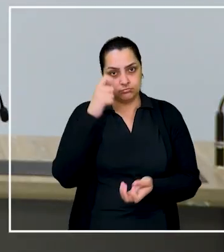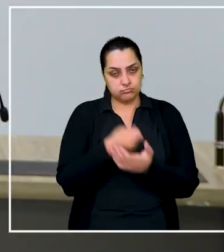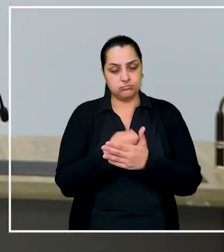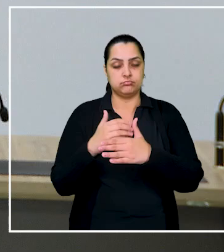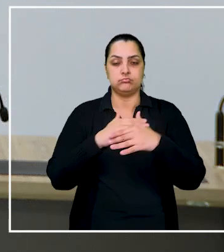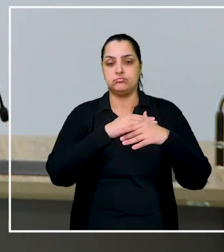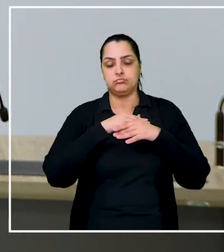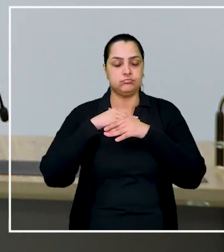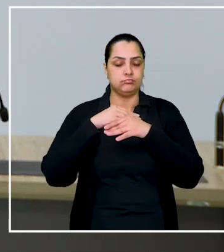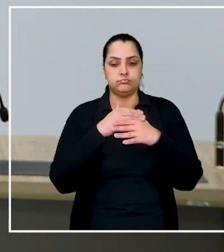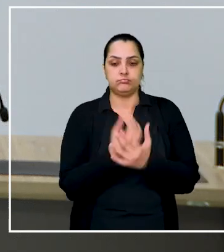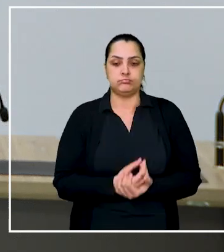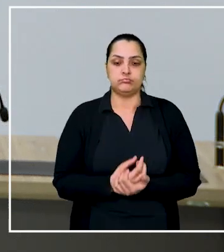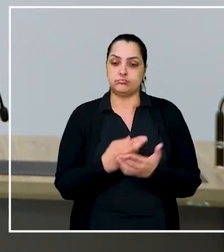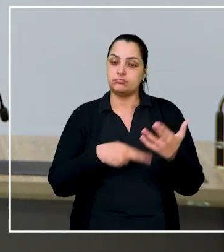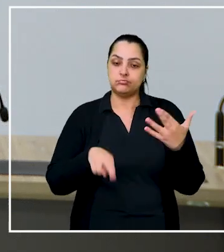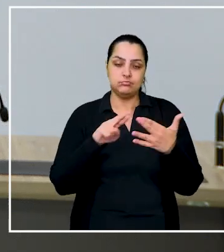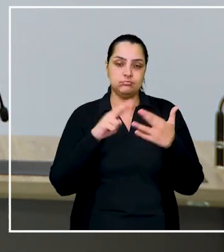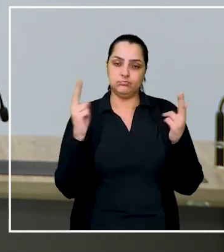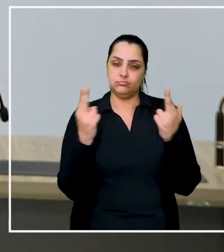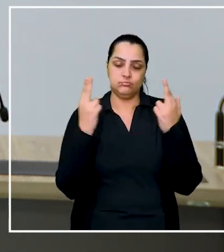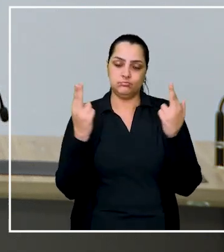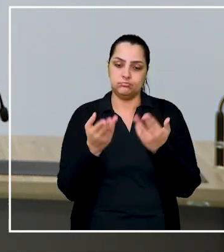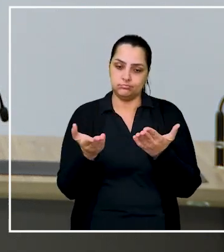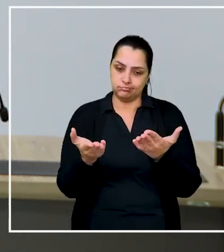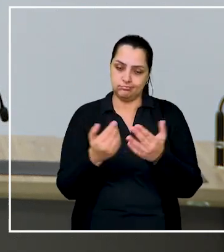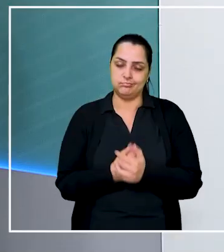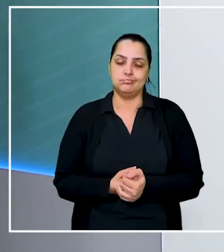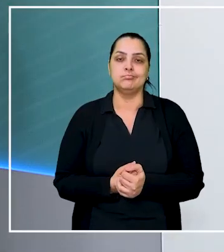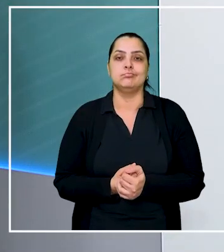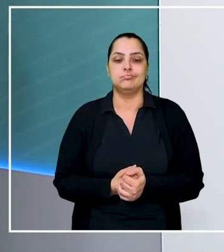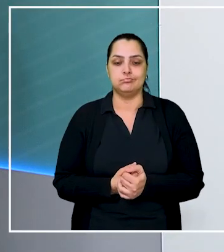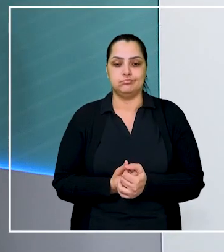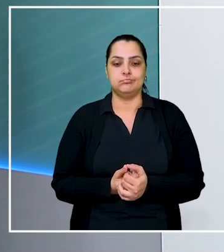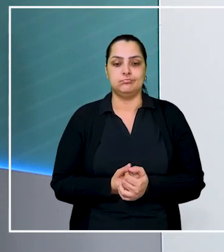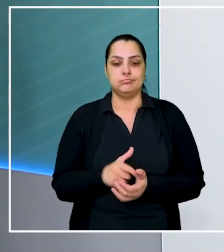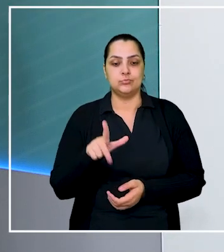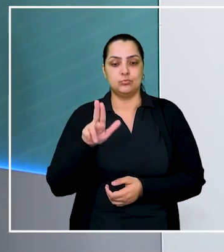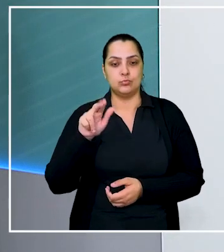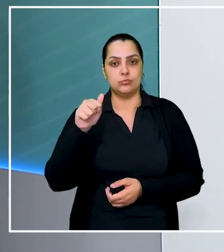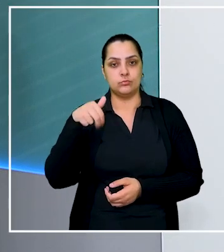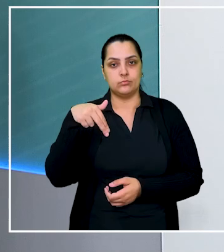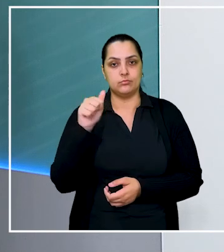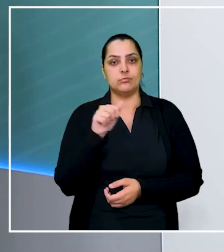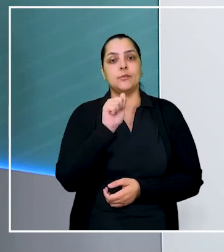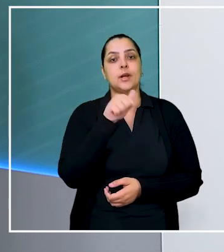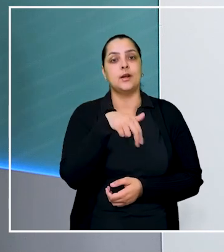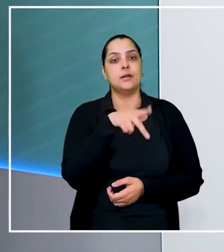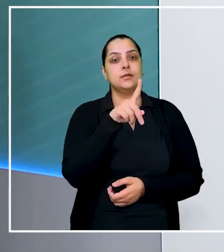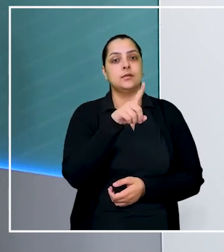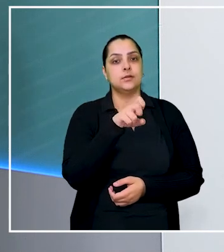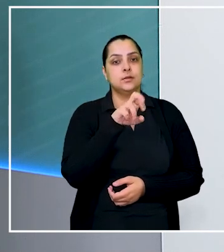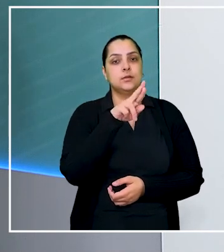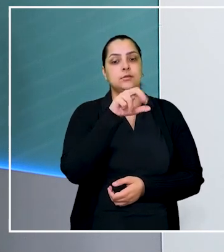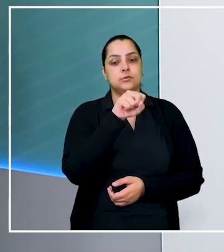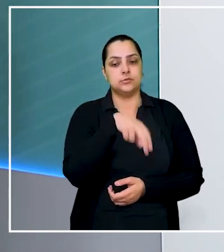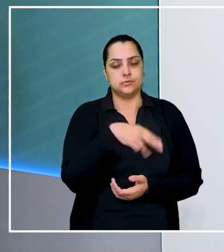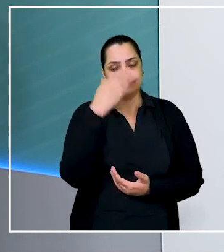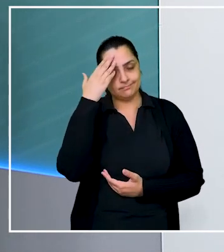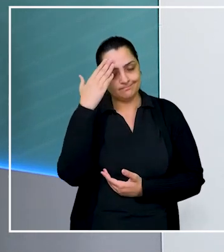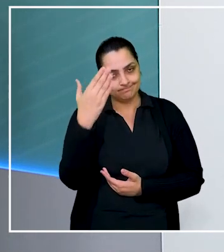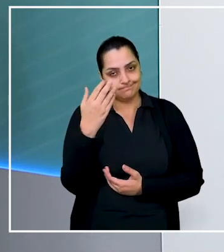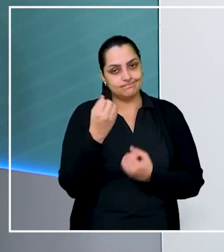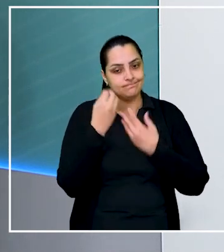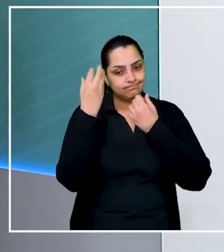A decisão foi unânime, não cabe mais recurso. Eu volto com vocês no estúdio. Luana, Anderson. Tá